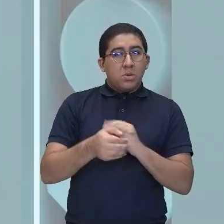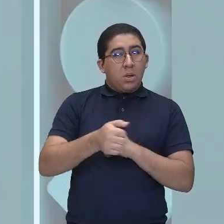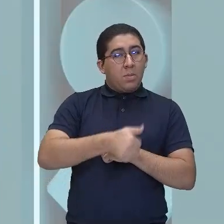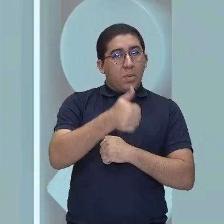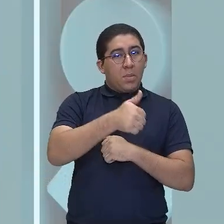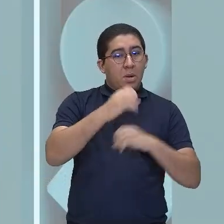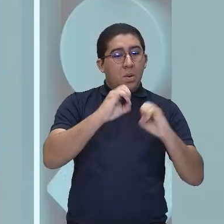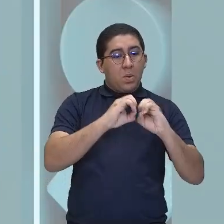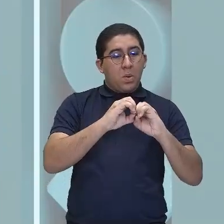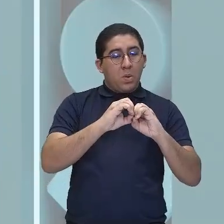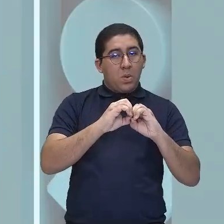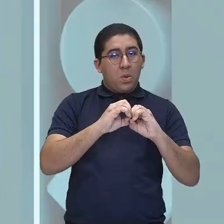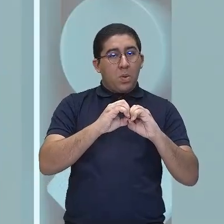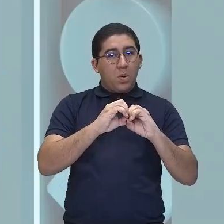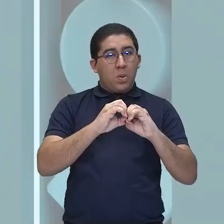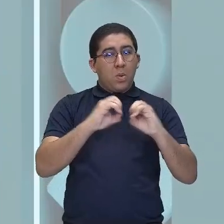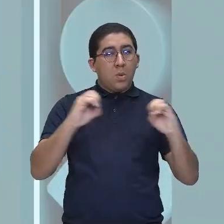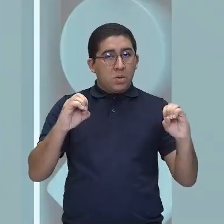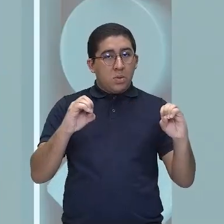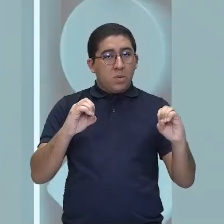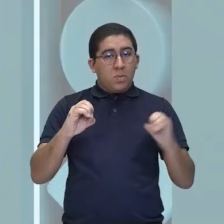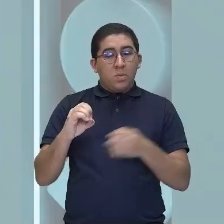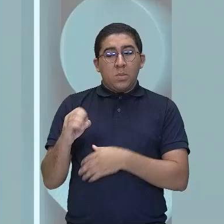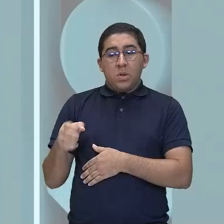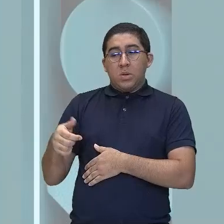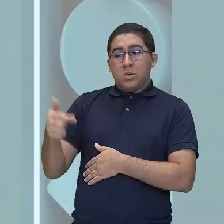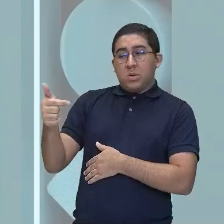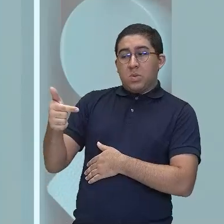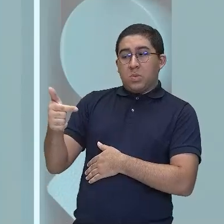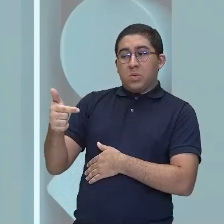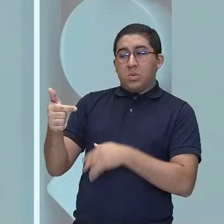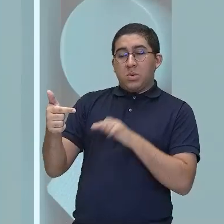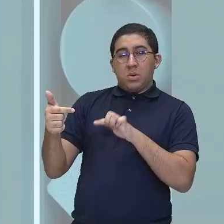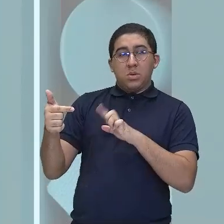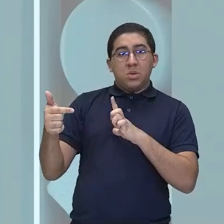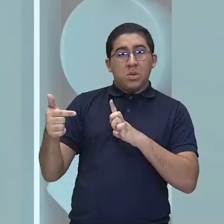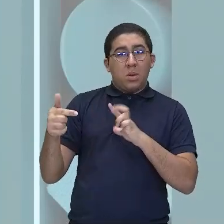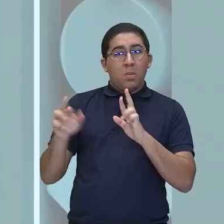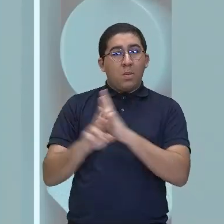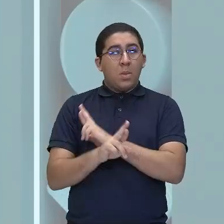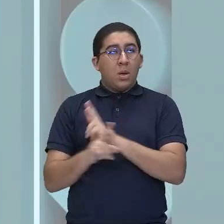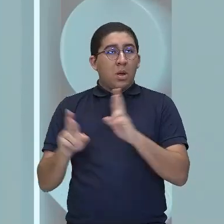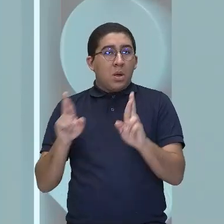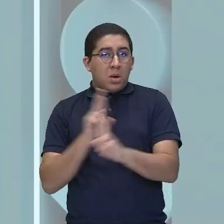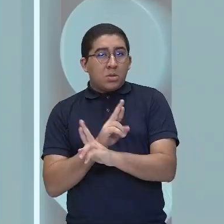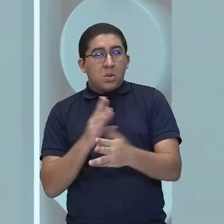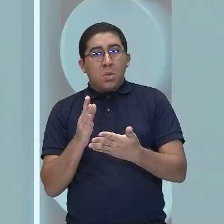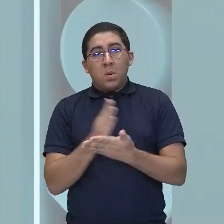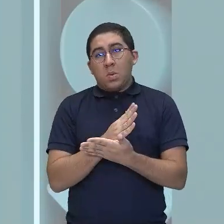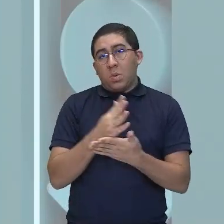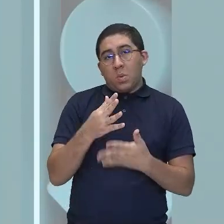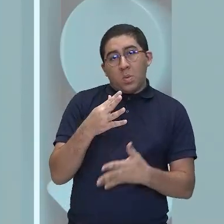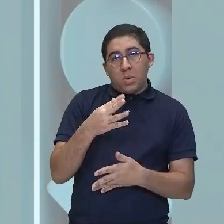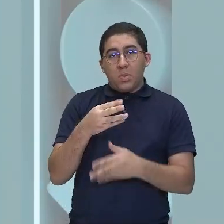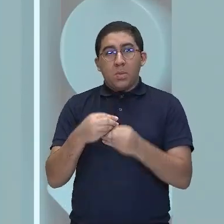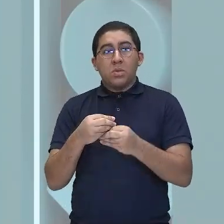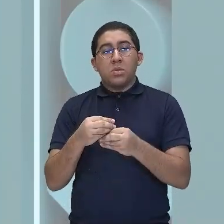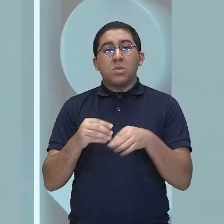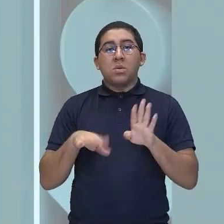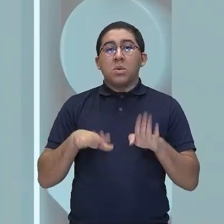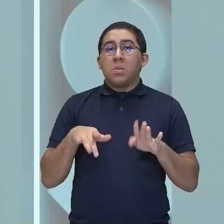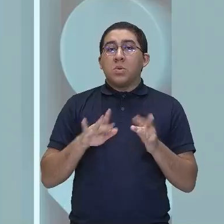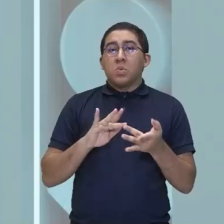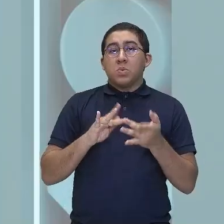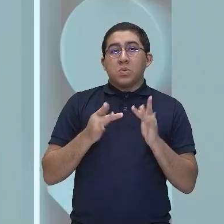oração. E a segunda oração vai fazer uma relação de adversidade, de adição, dependendo do contexto em